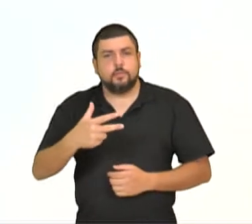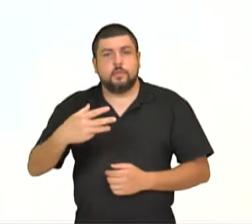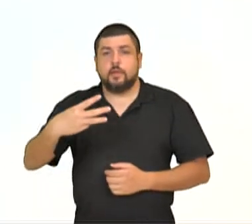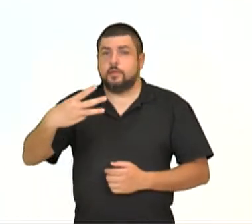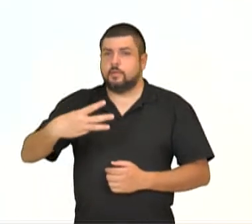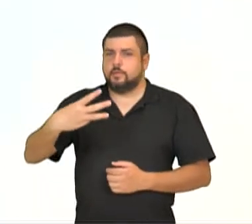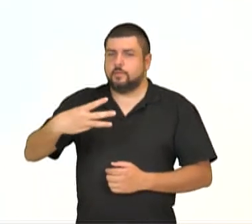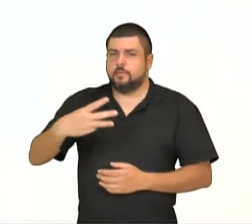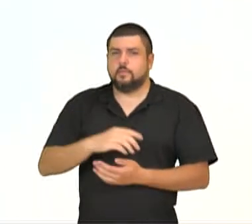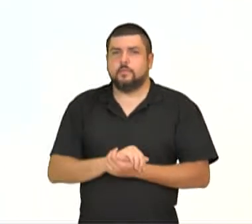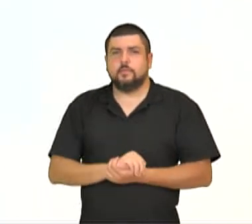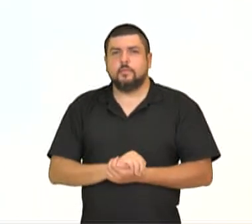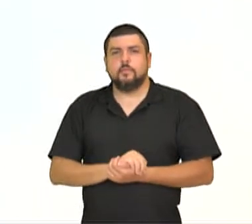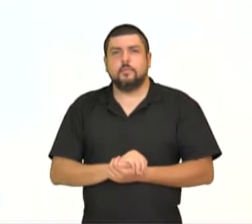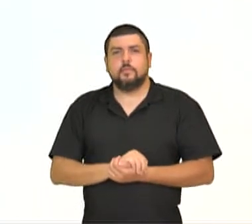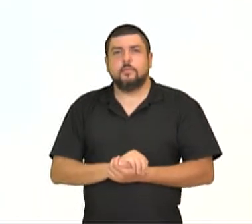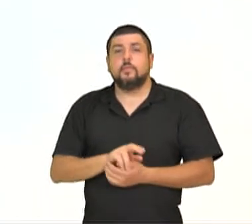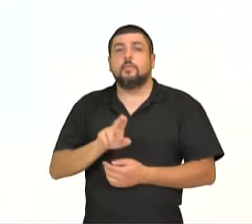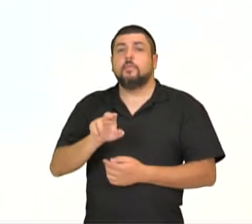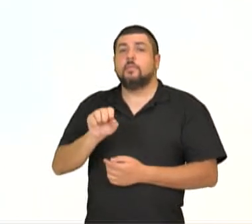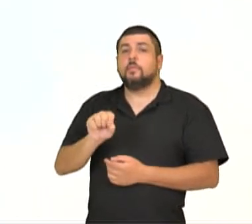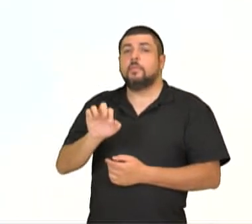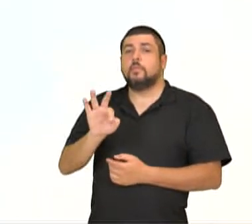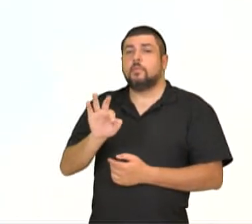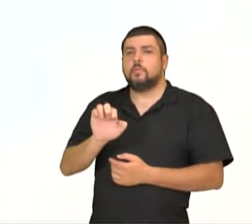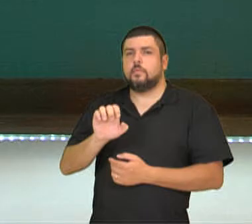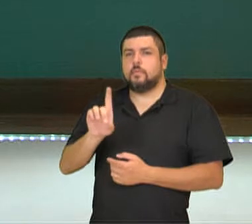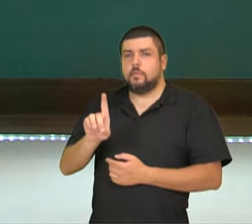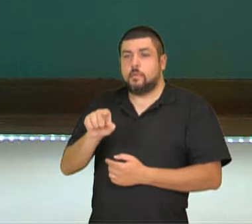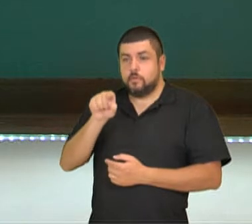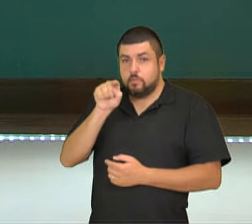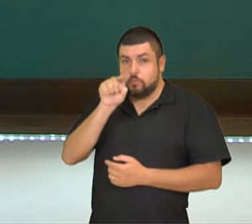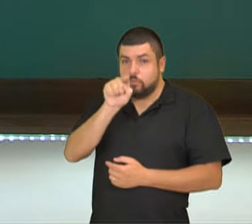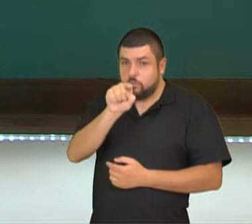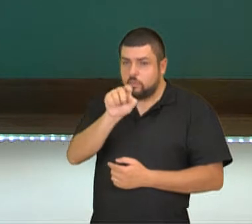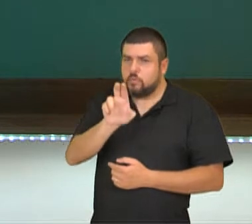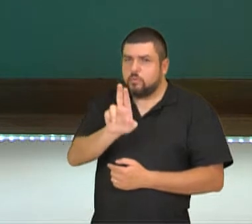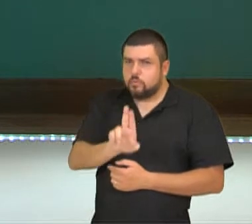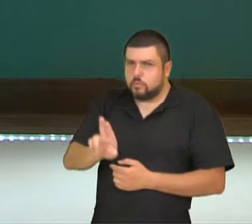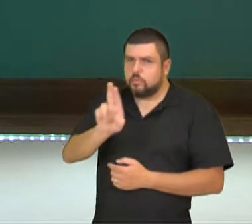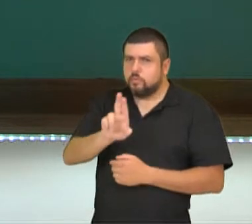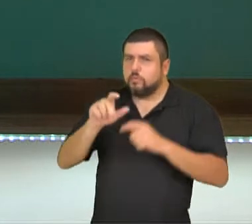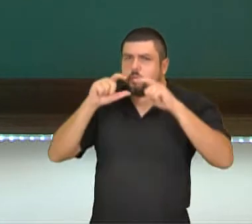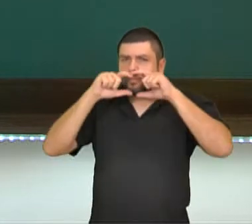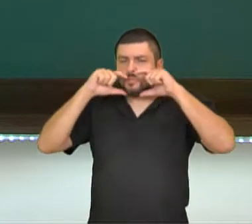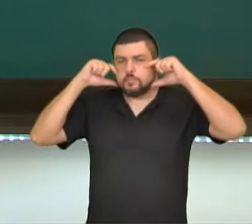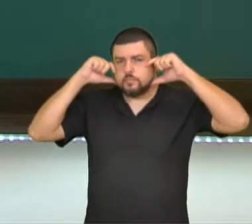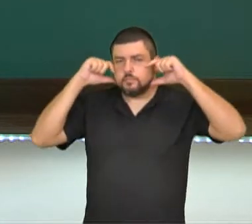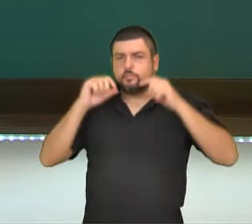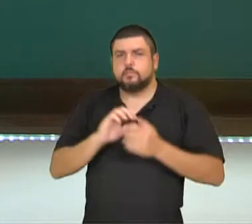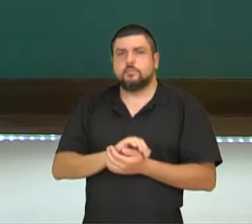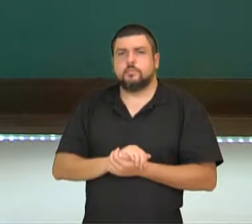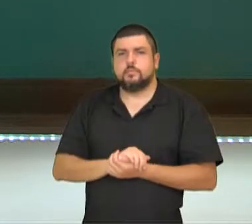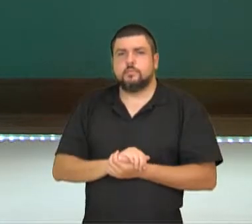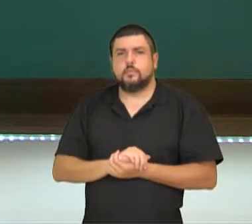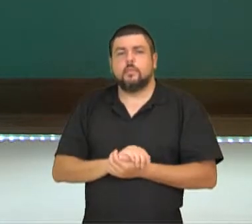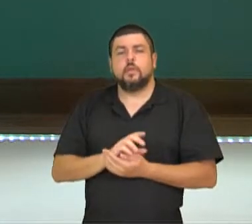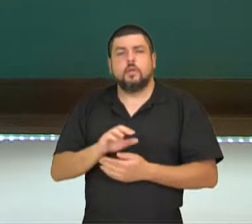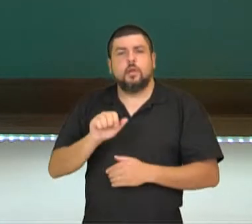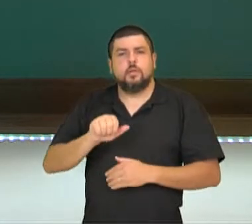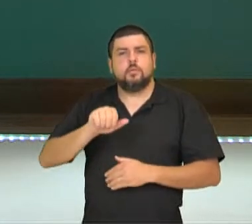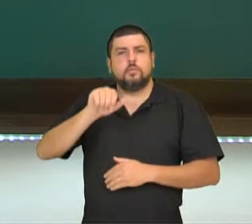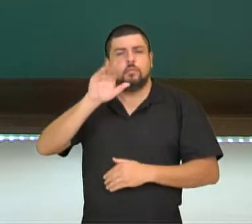Usted, use mascarilha, use máscara, certo? Aqui uma linguagem